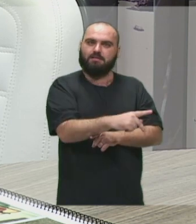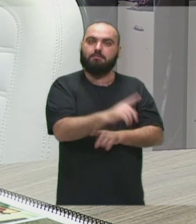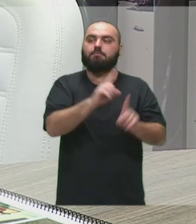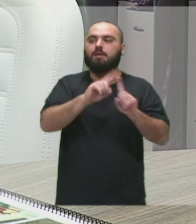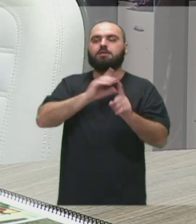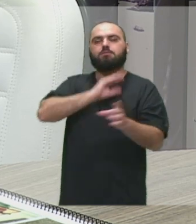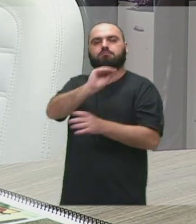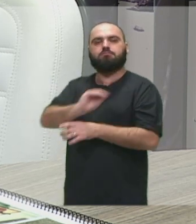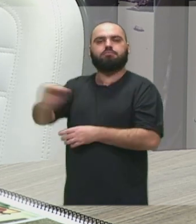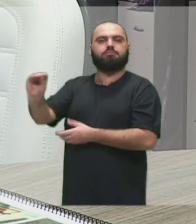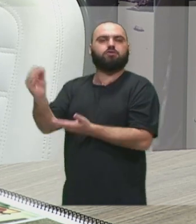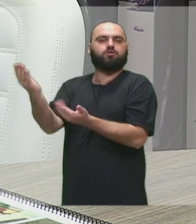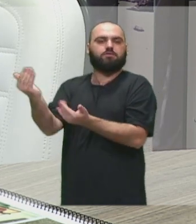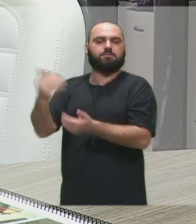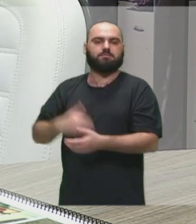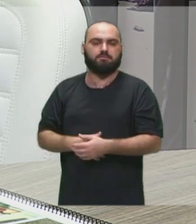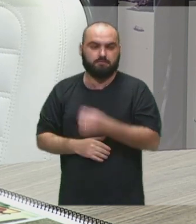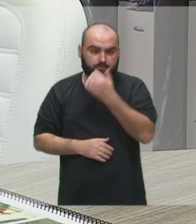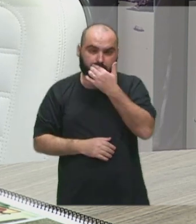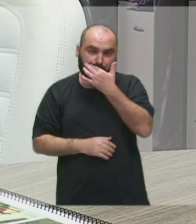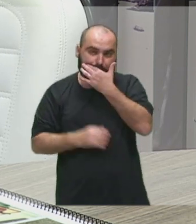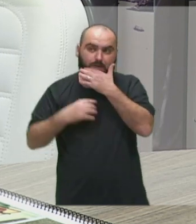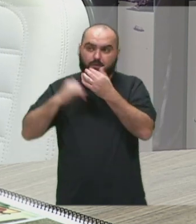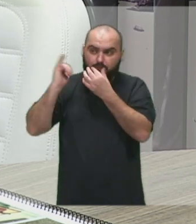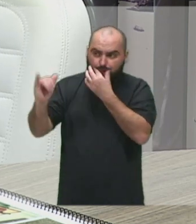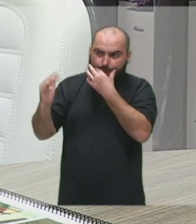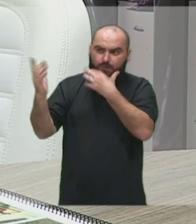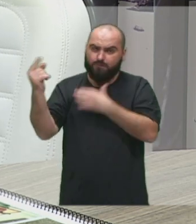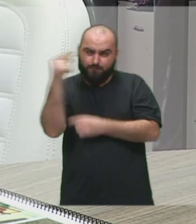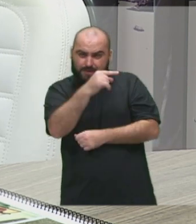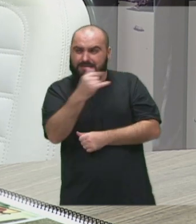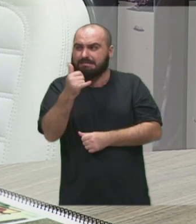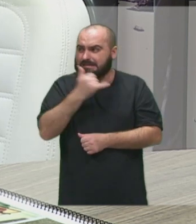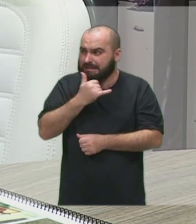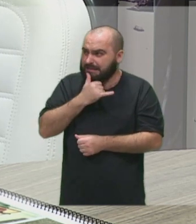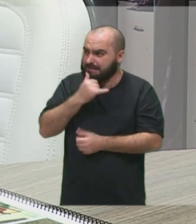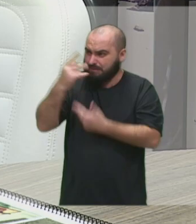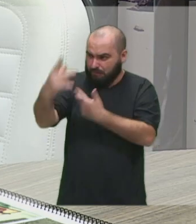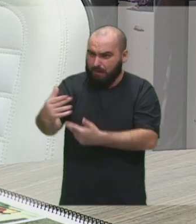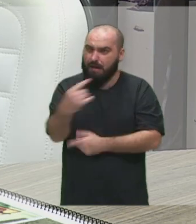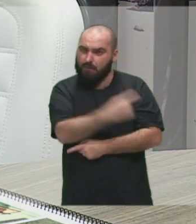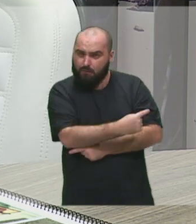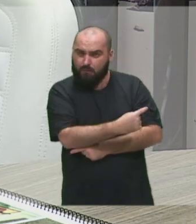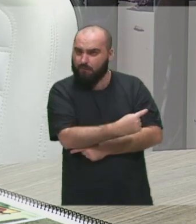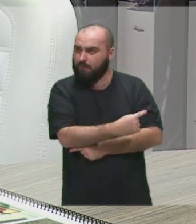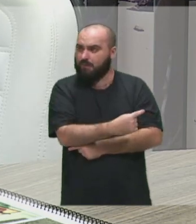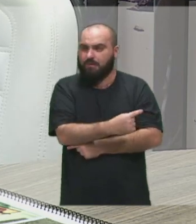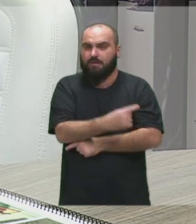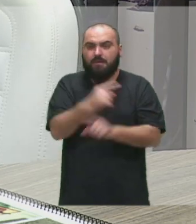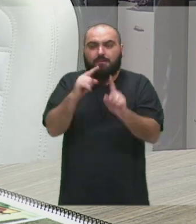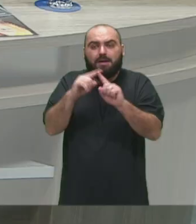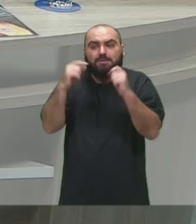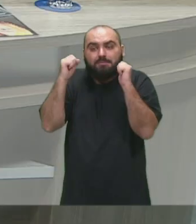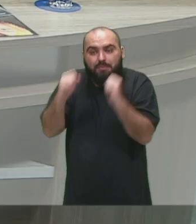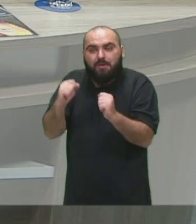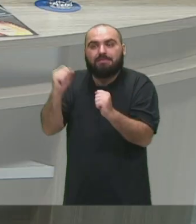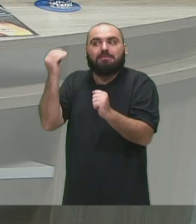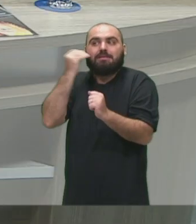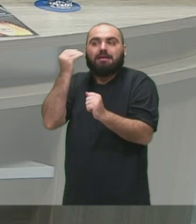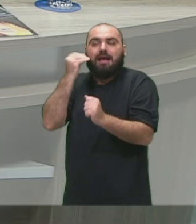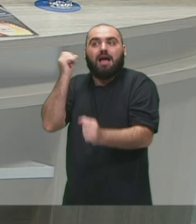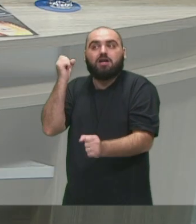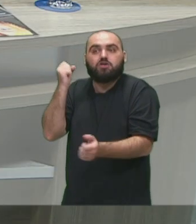atenção dos meninos. Olha, você está passando por isso, você está triste, assim como esse menino aqui, mas você pode buscar ajuda. E por que